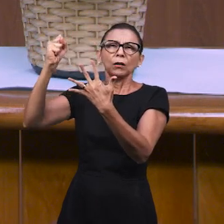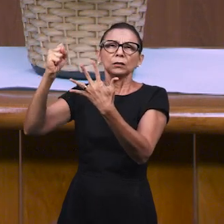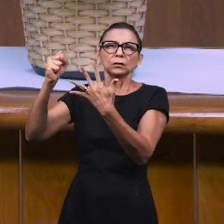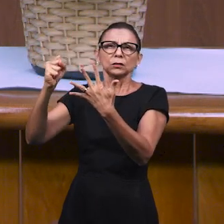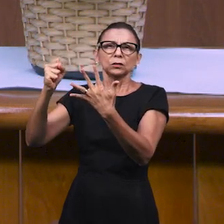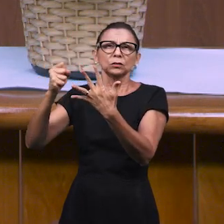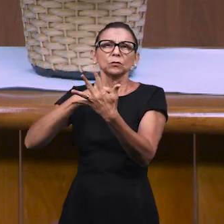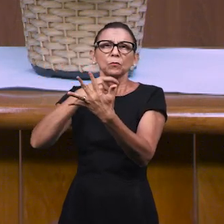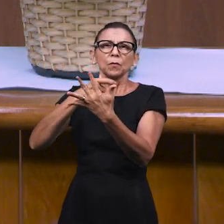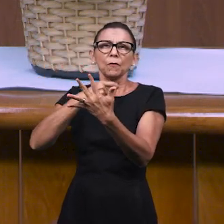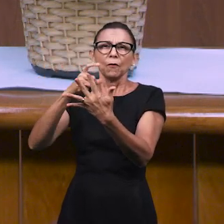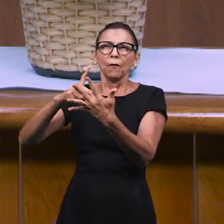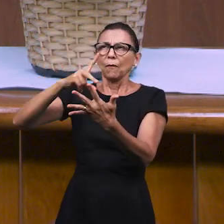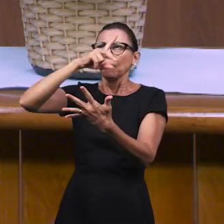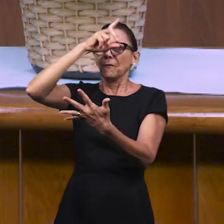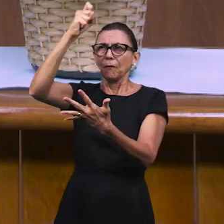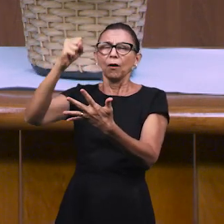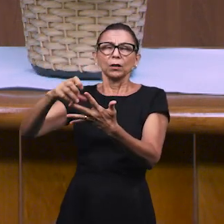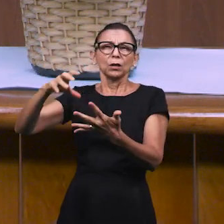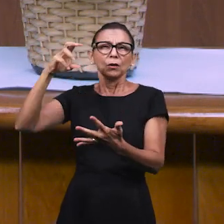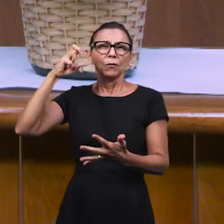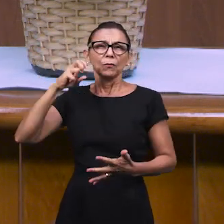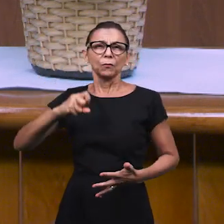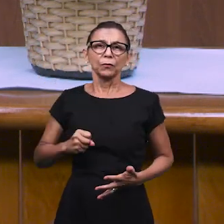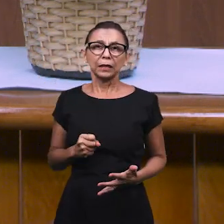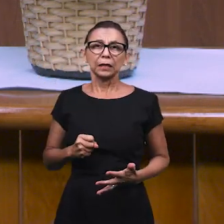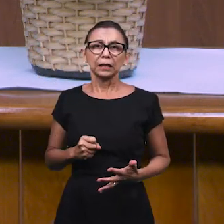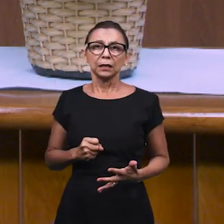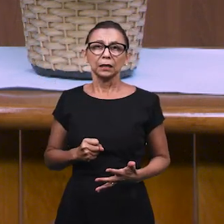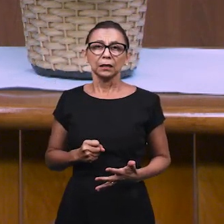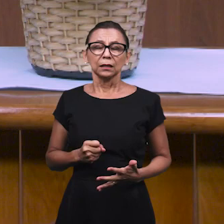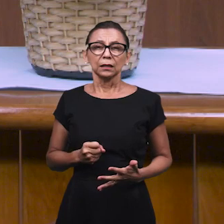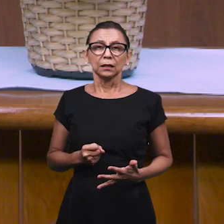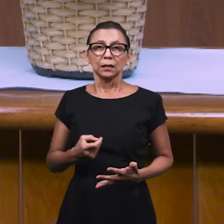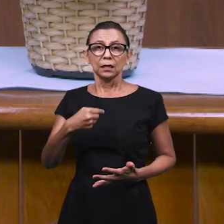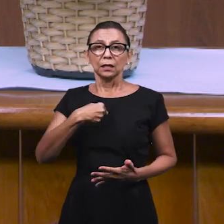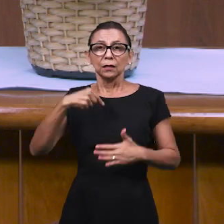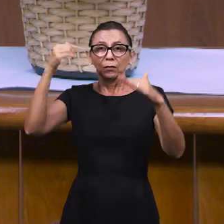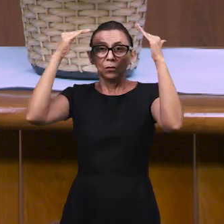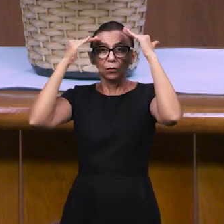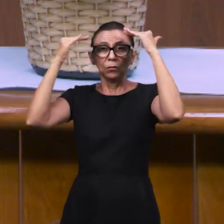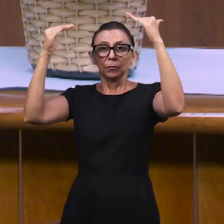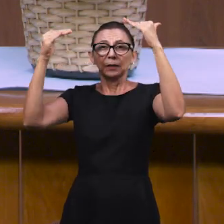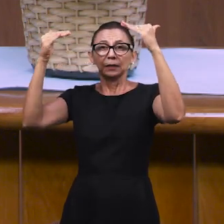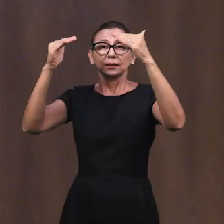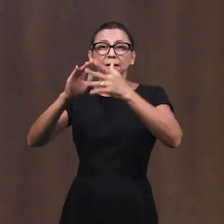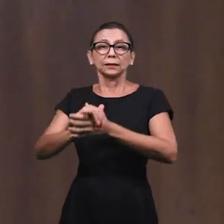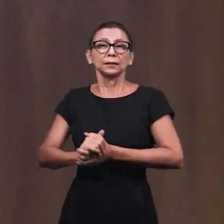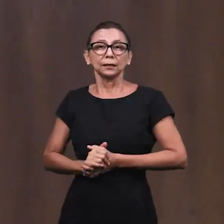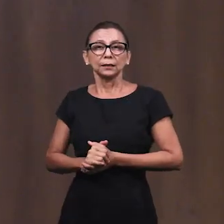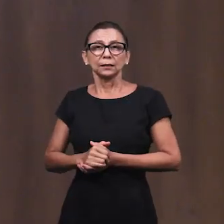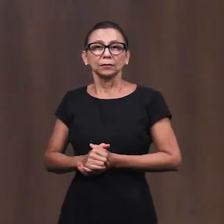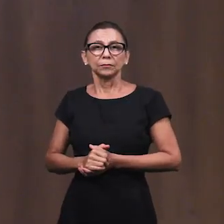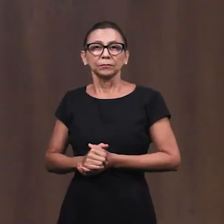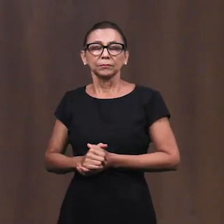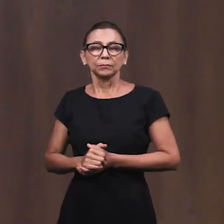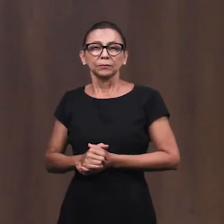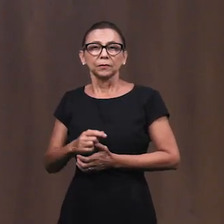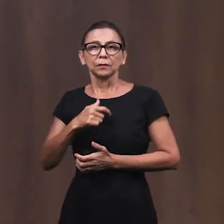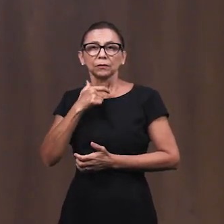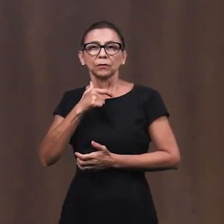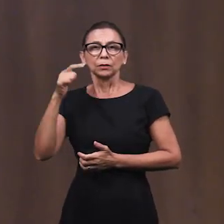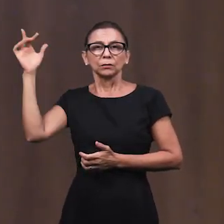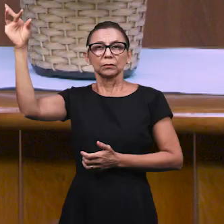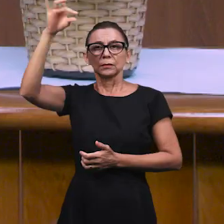que a igreja do Senhor, guiada pelo Espírito Santo, obediente à voz do Espírito Santo, ela caminha de volta